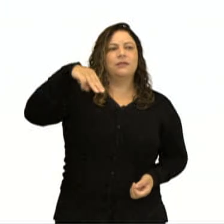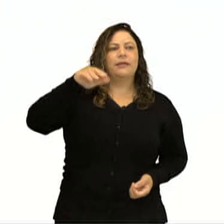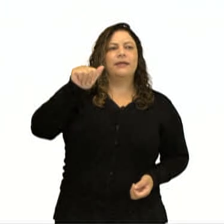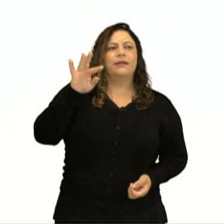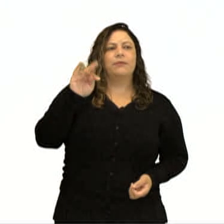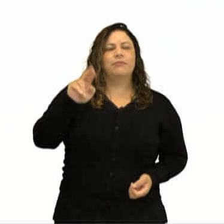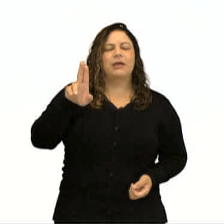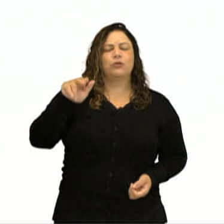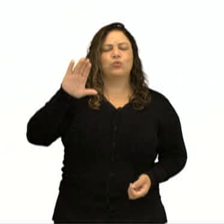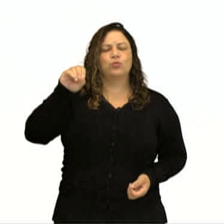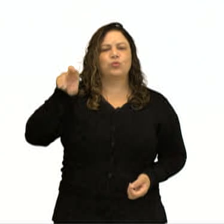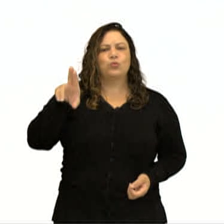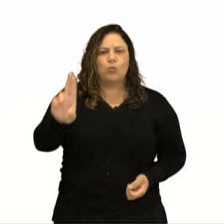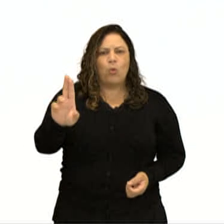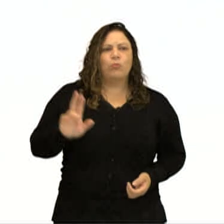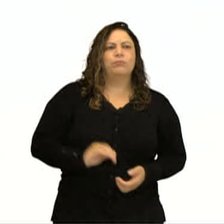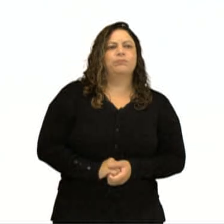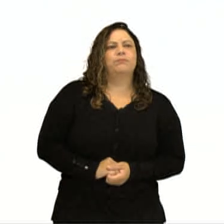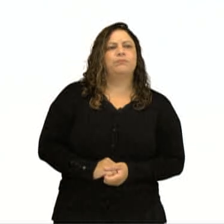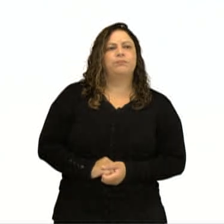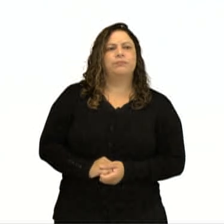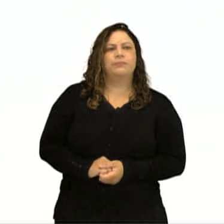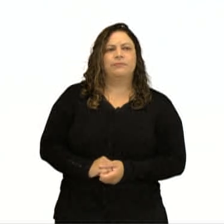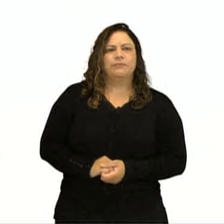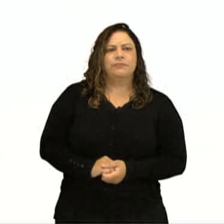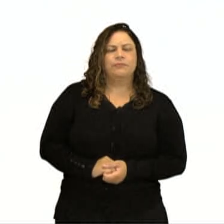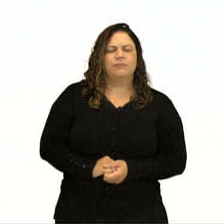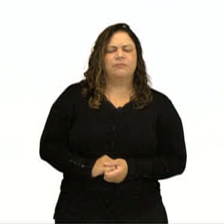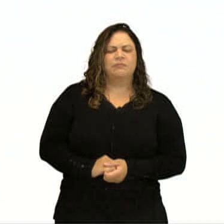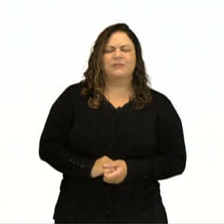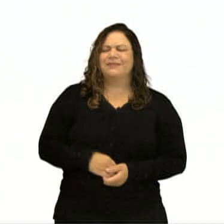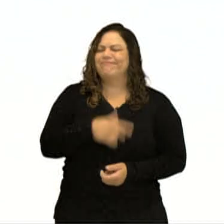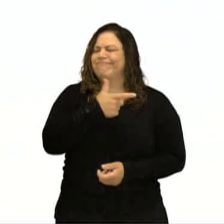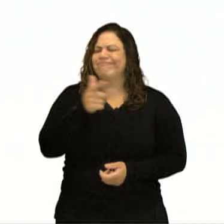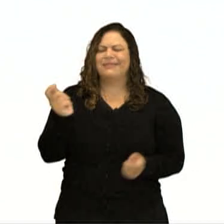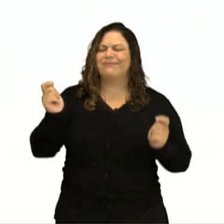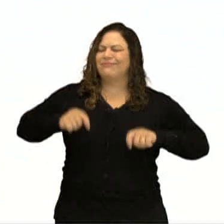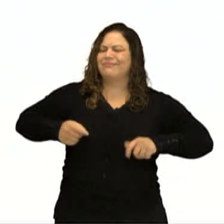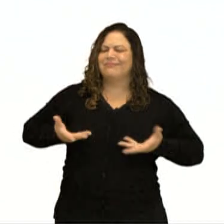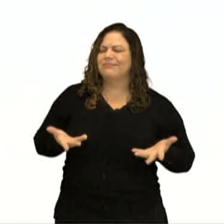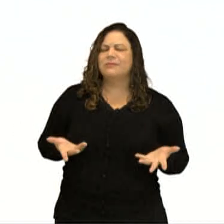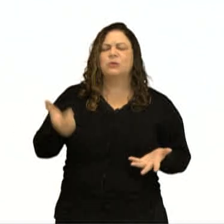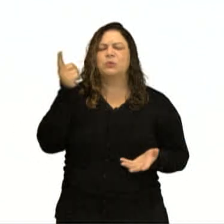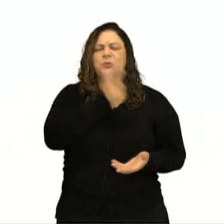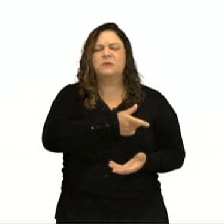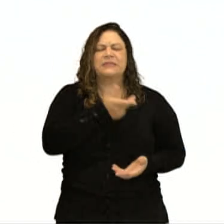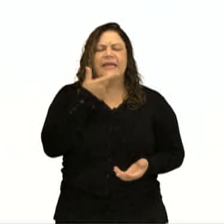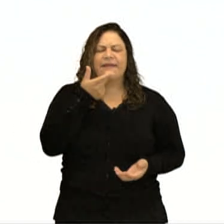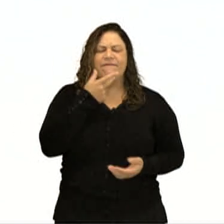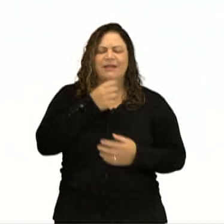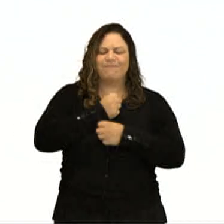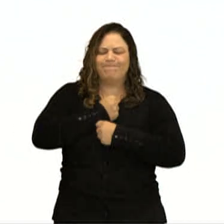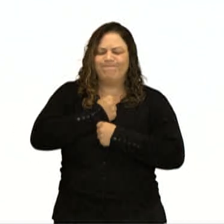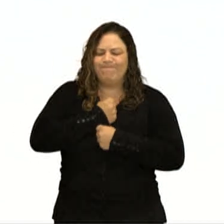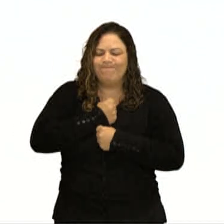Embatucou, deixar ou ficar sem capacidade de fala.